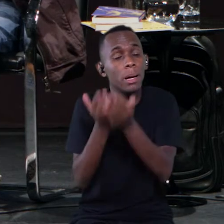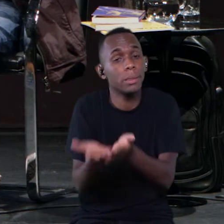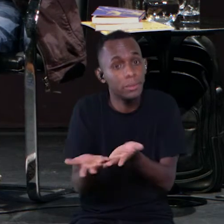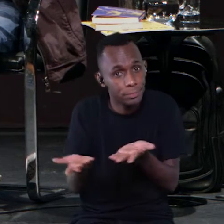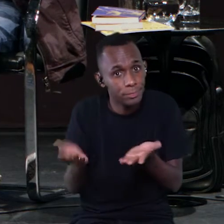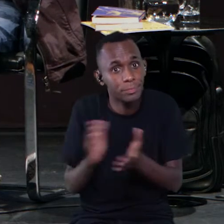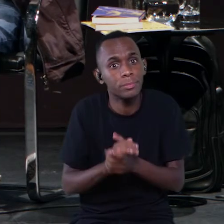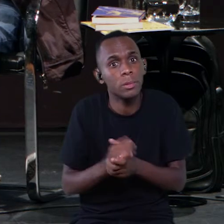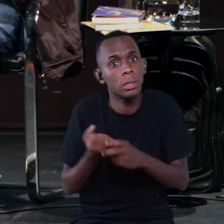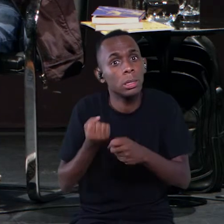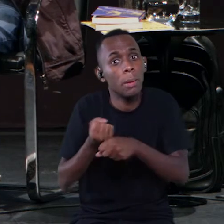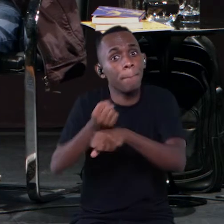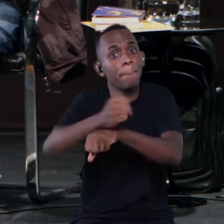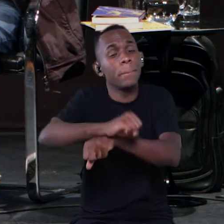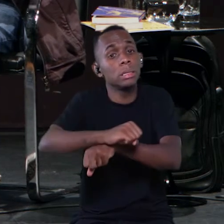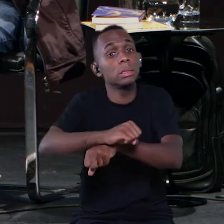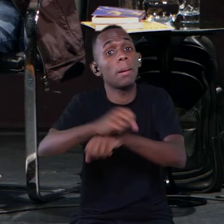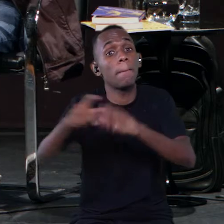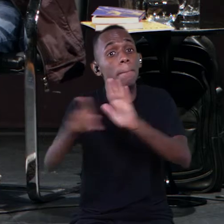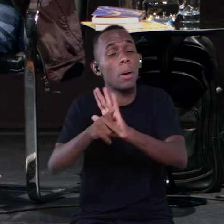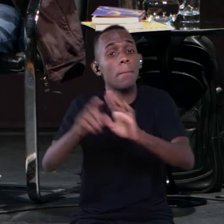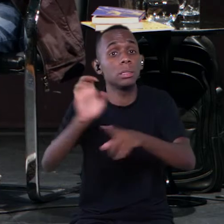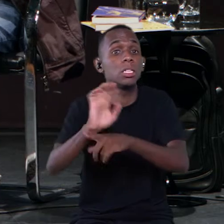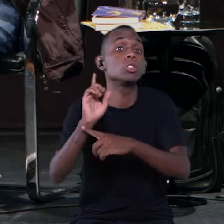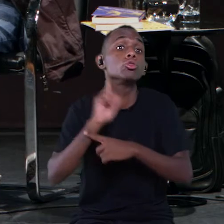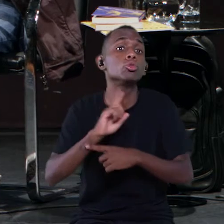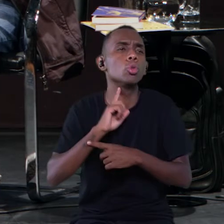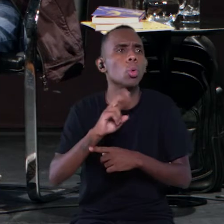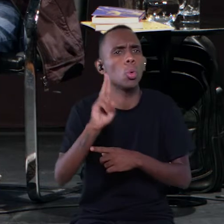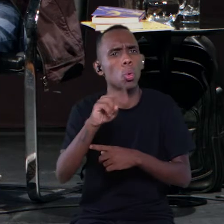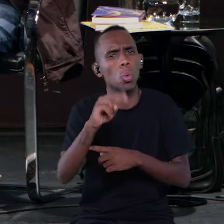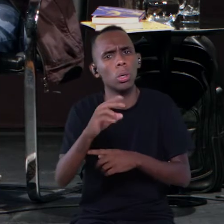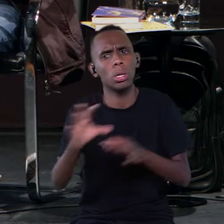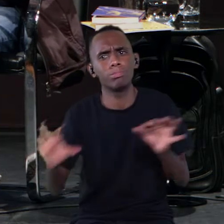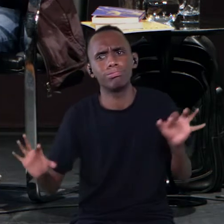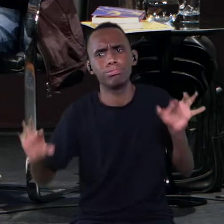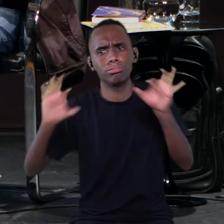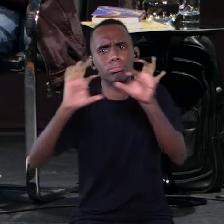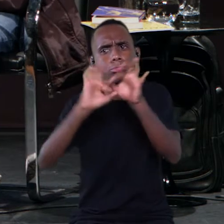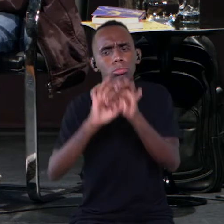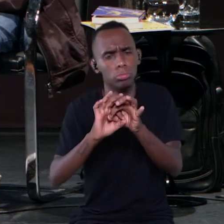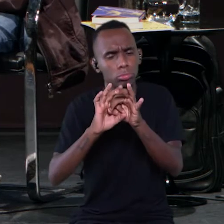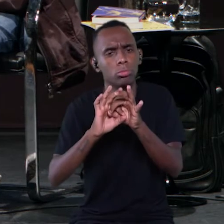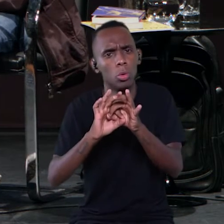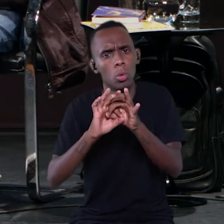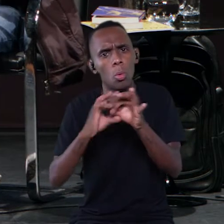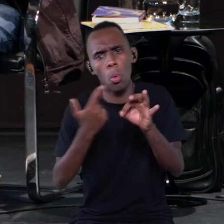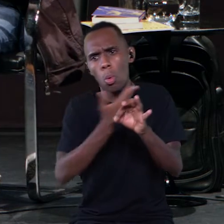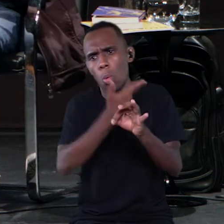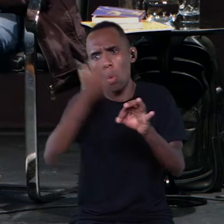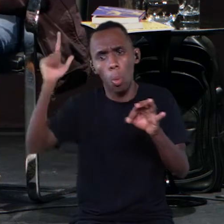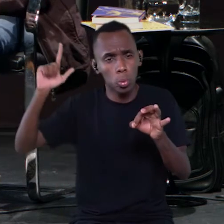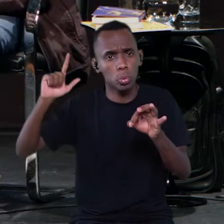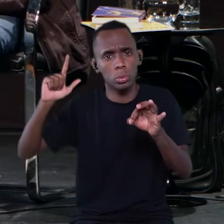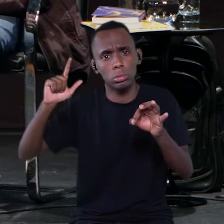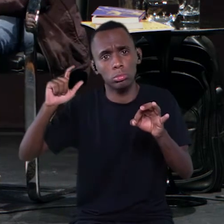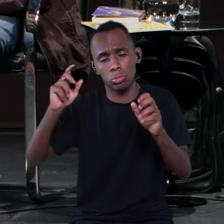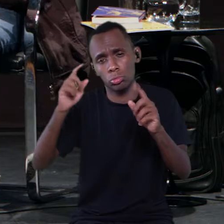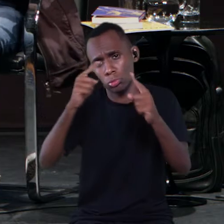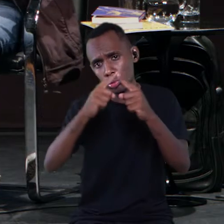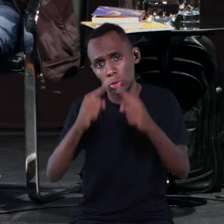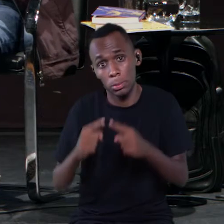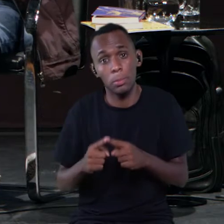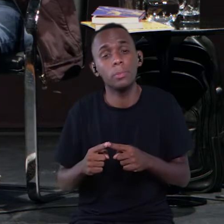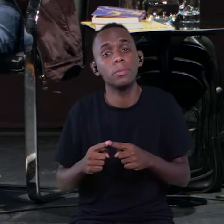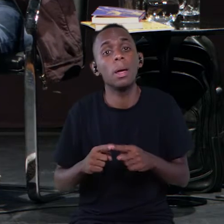eterno problema, né? Os escravizados de Minas Gerais, né, nunca tiveram vinculação com comunidades iorubás ou nagôs, eram todos bantus.